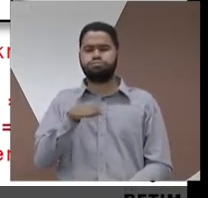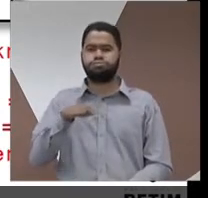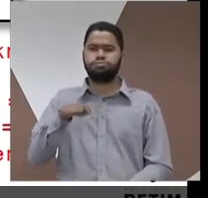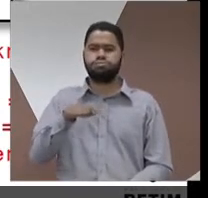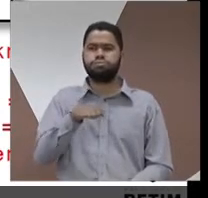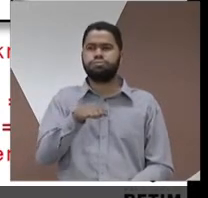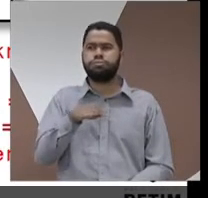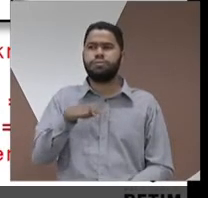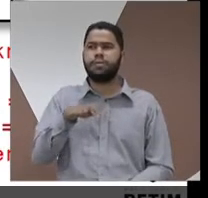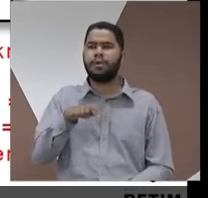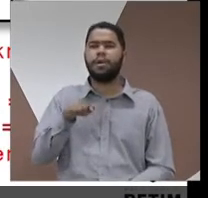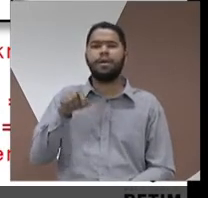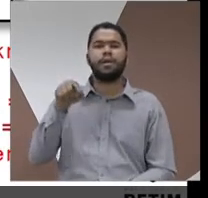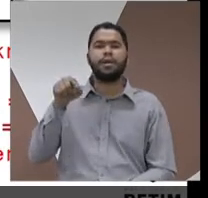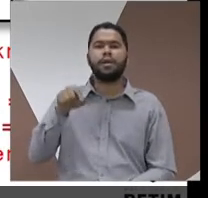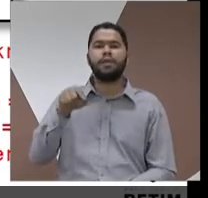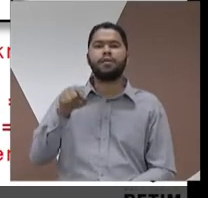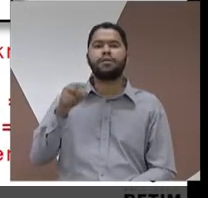leve é considerado